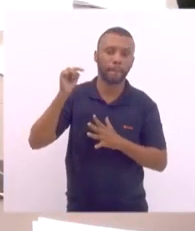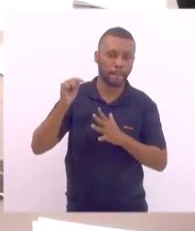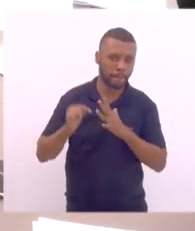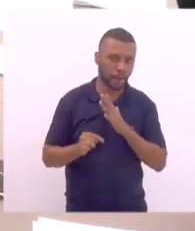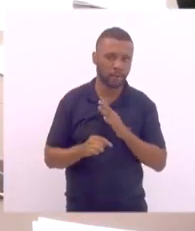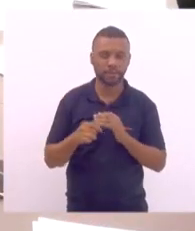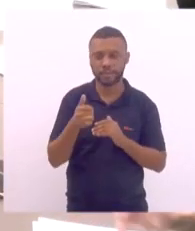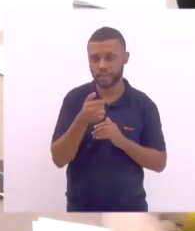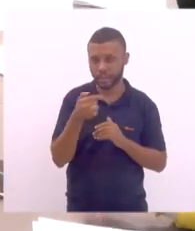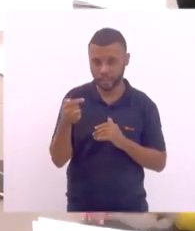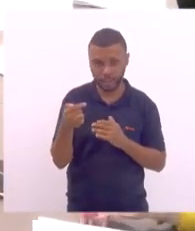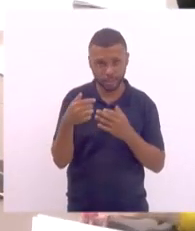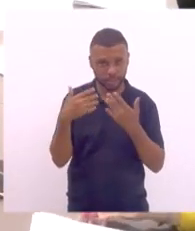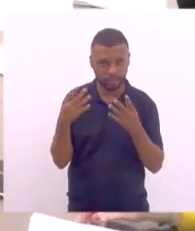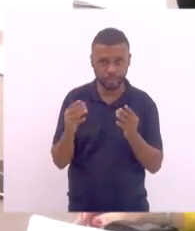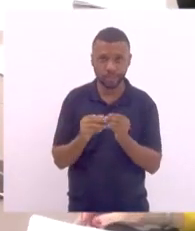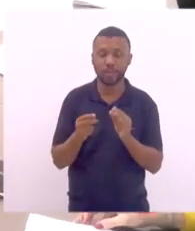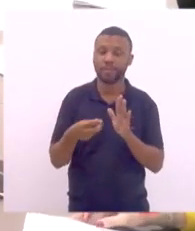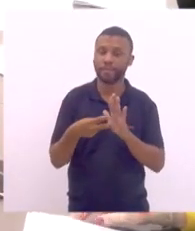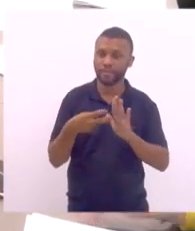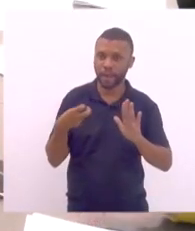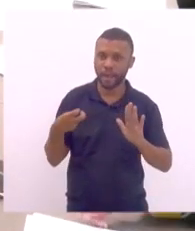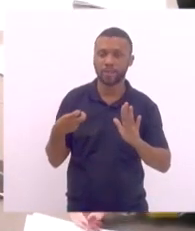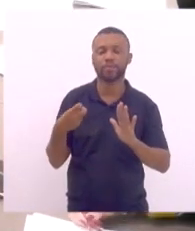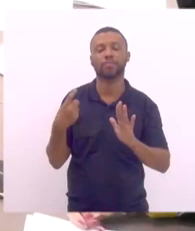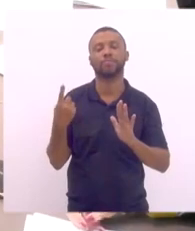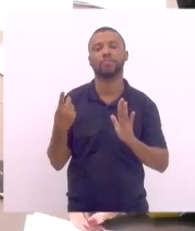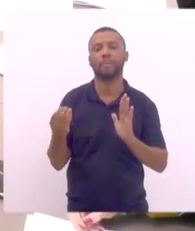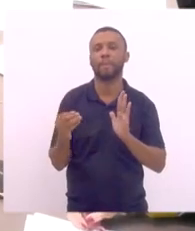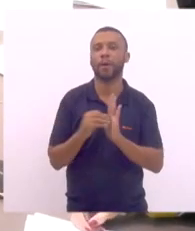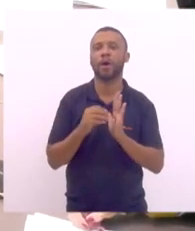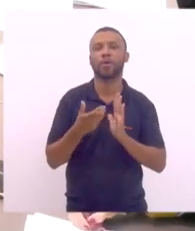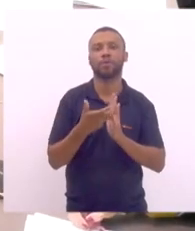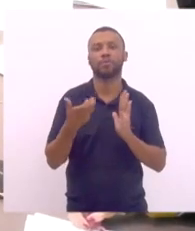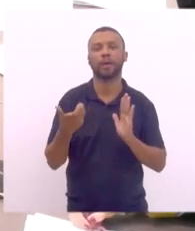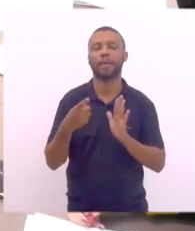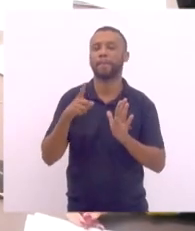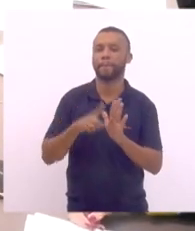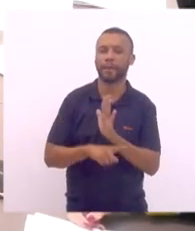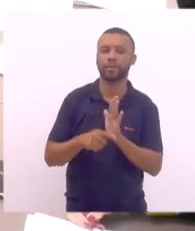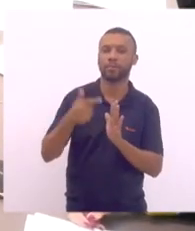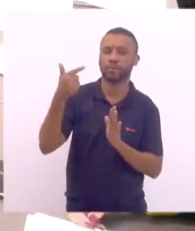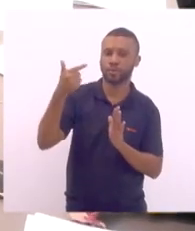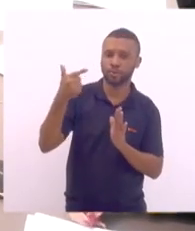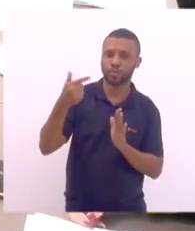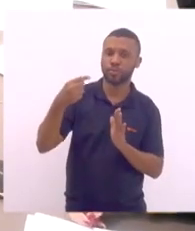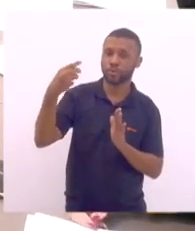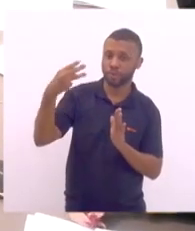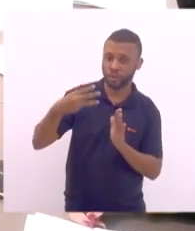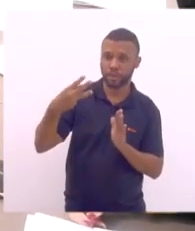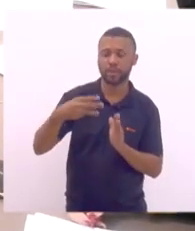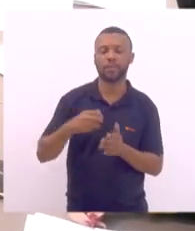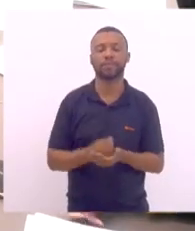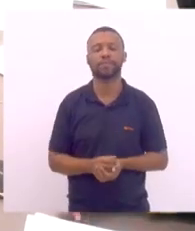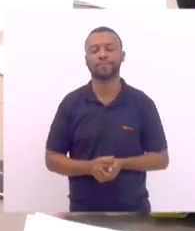17, então, vamos manter o veto, vamos fazer o destaque, exceto o segundo e terceiro. Dia